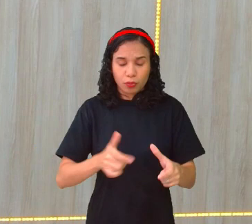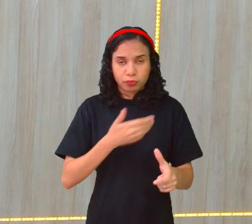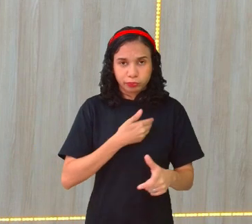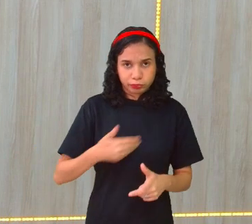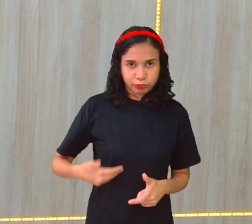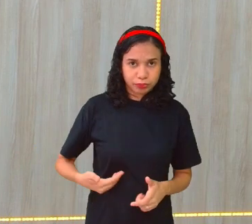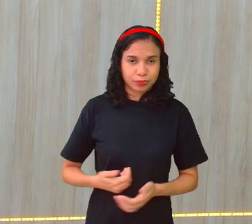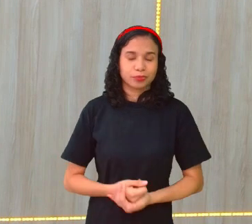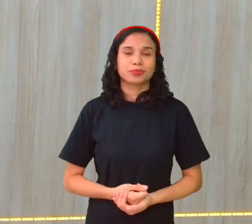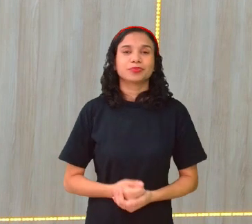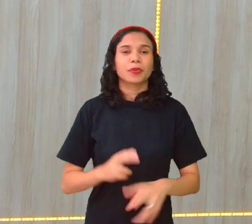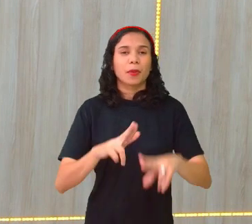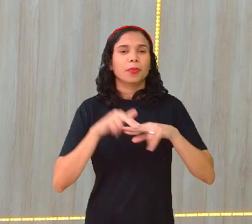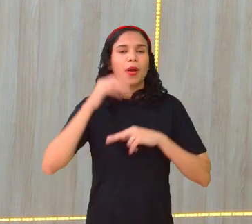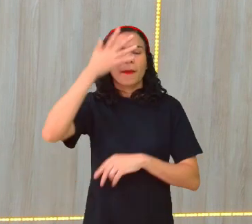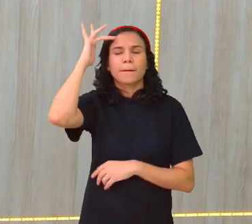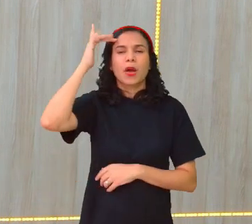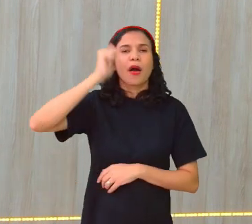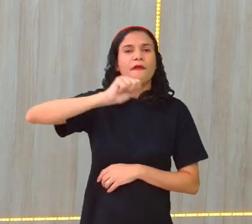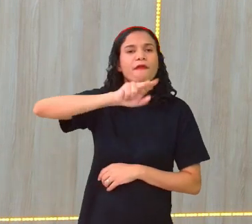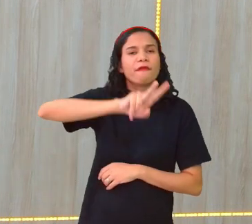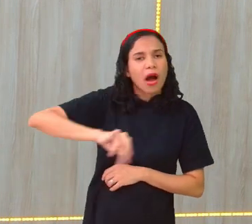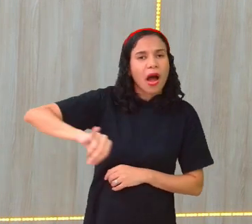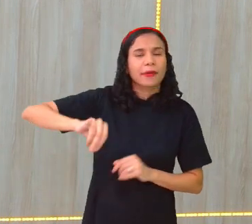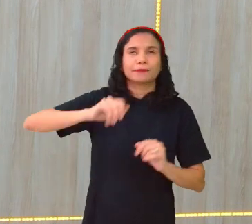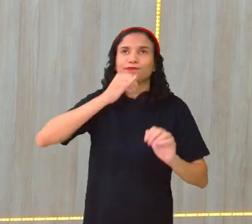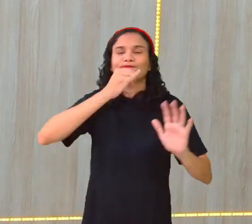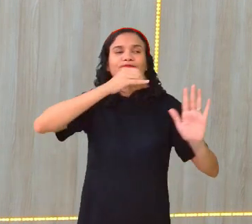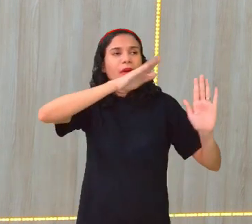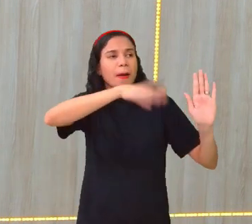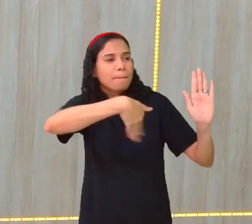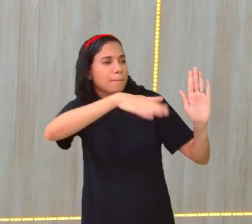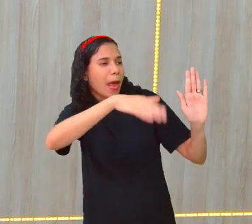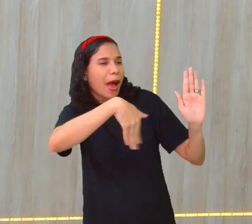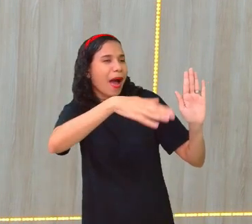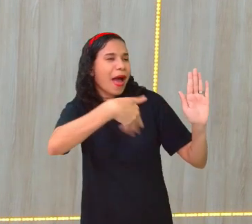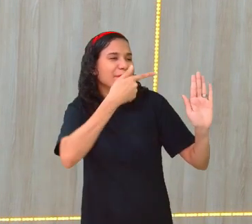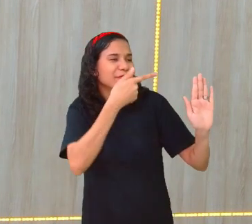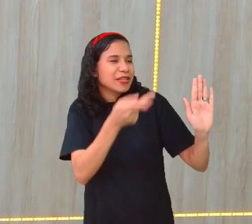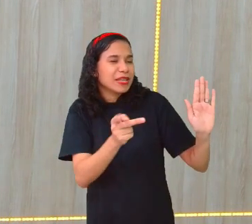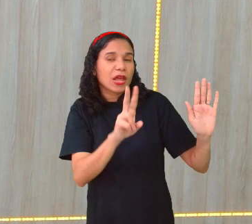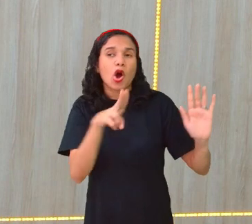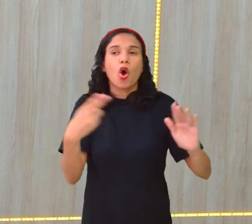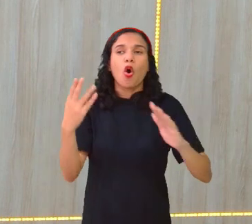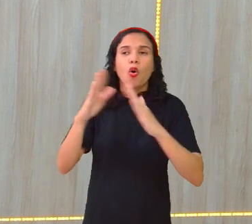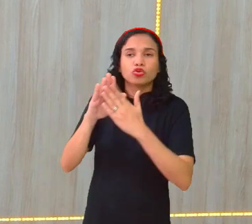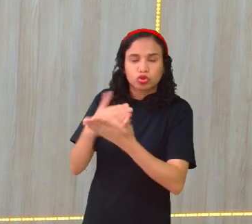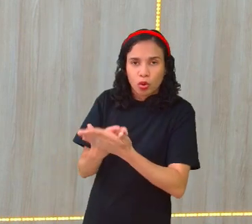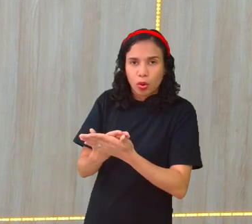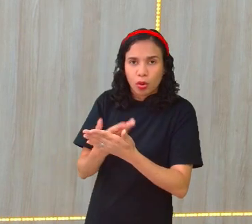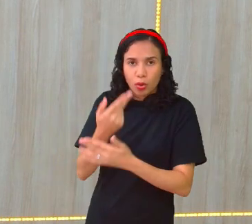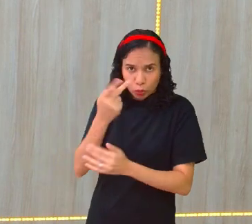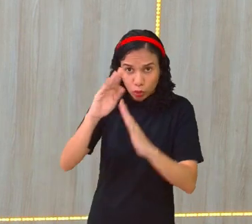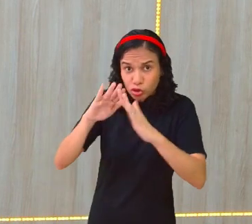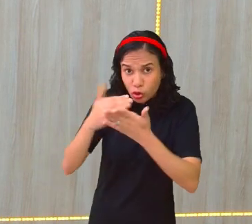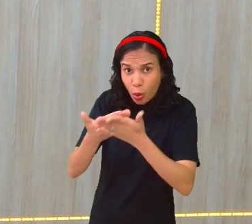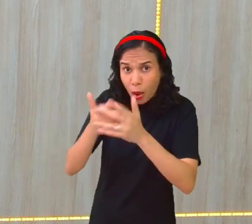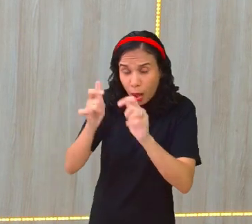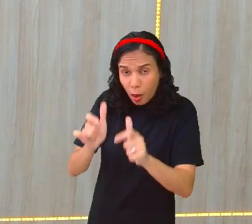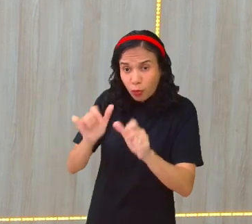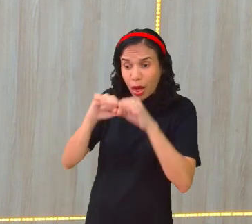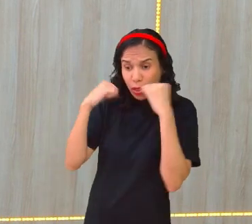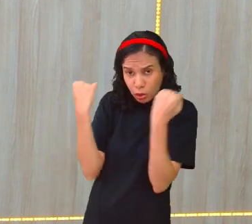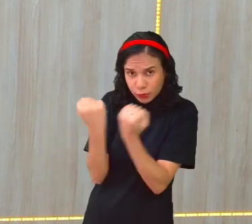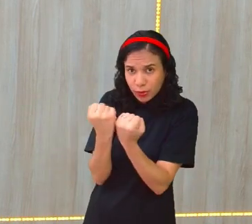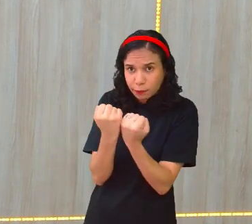convivência? Então, quando você vai numa praia, quando você vai na sua escola é um local de convivência, o que é